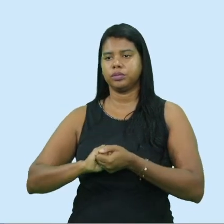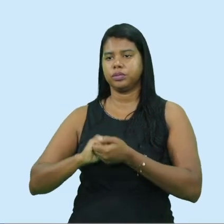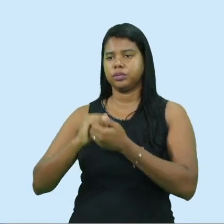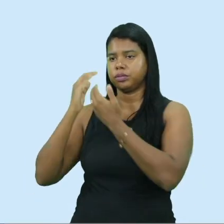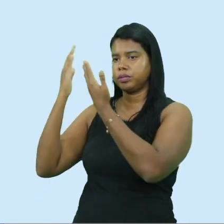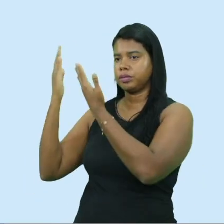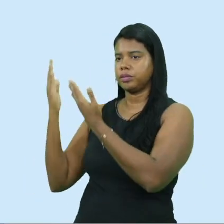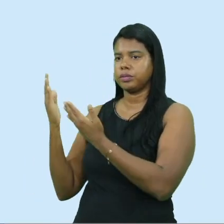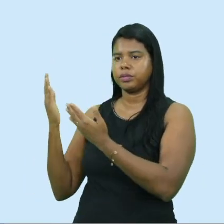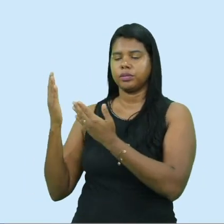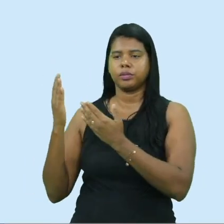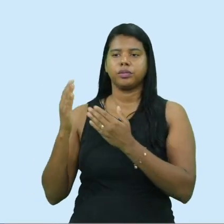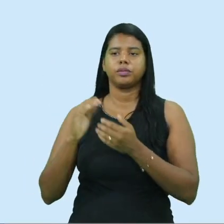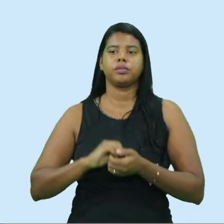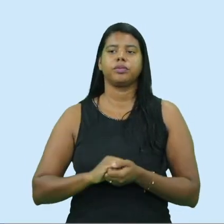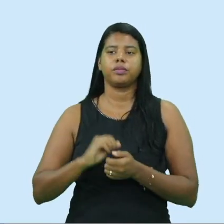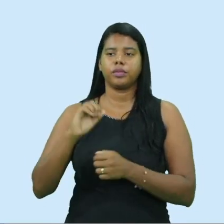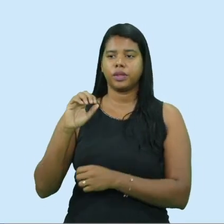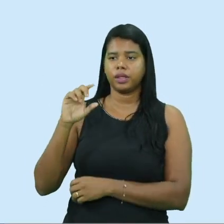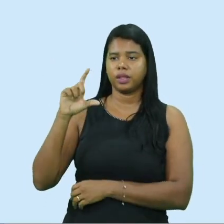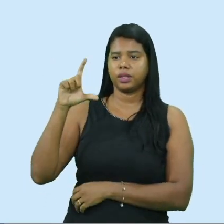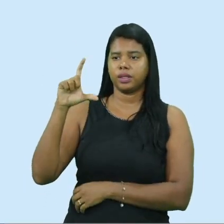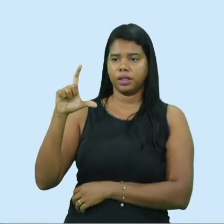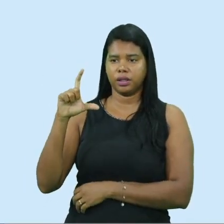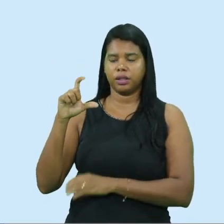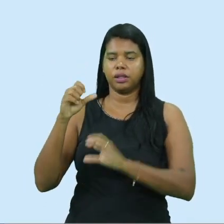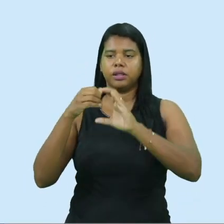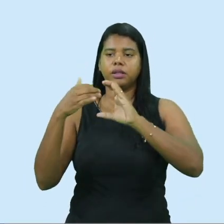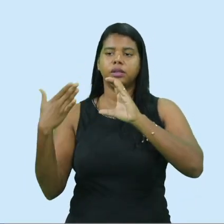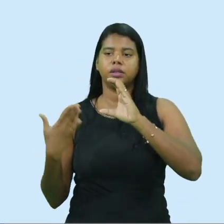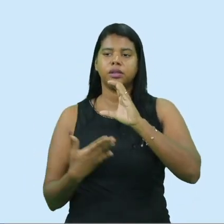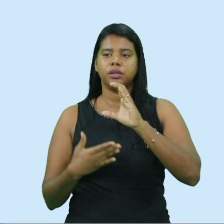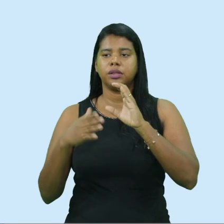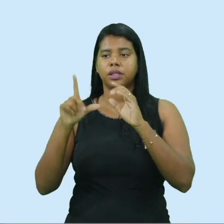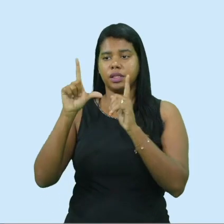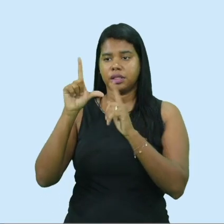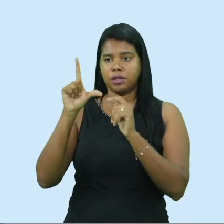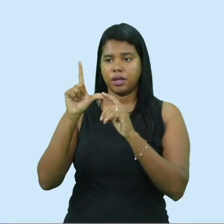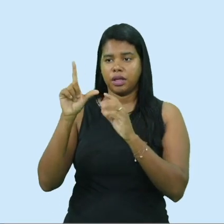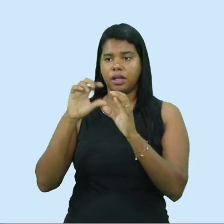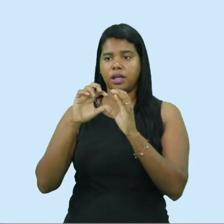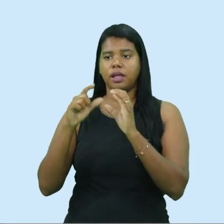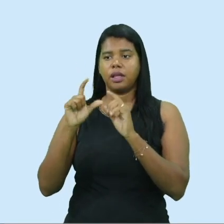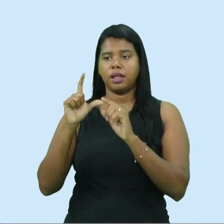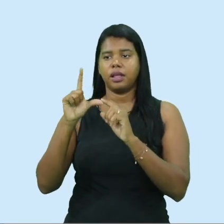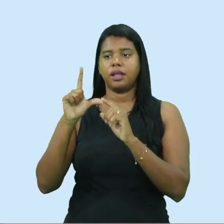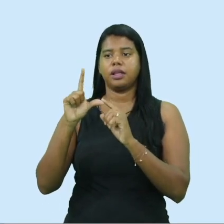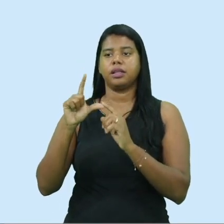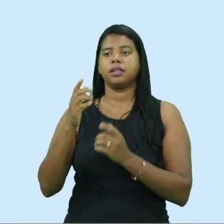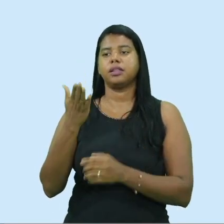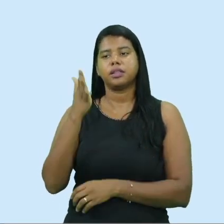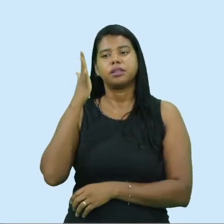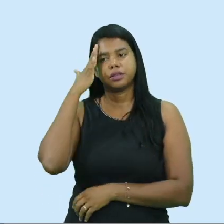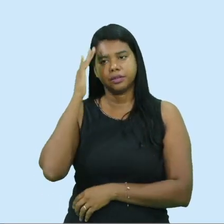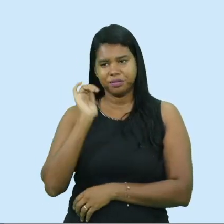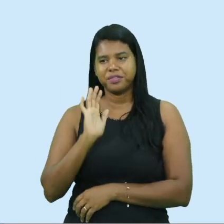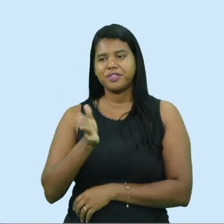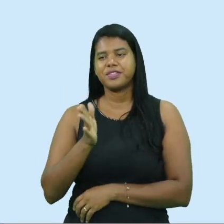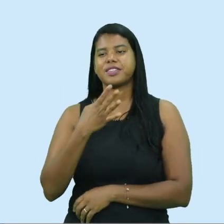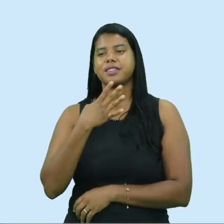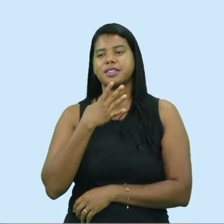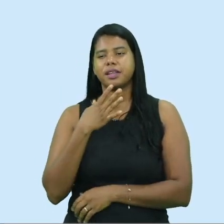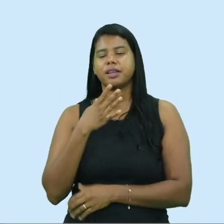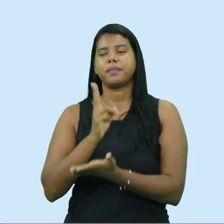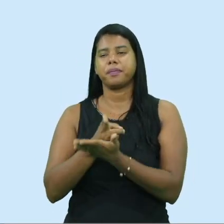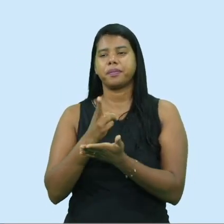Caixa alta. Corresponde ao conjunto de caracteres das letras maiúsculas. Isso aí você já sabe porque a gente sempre,